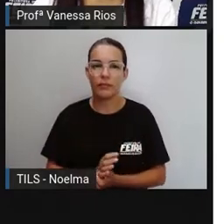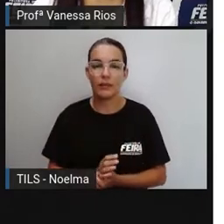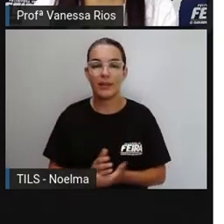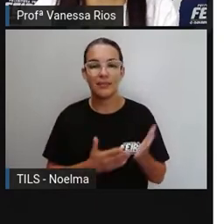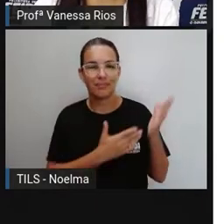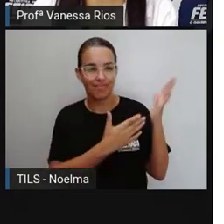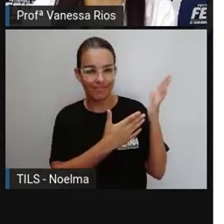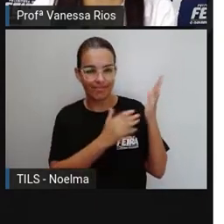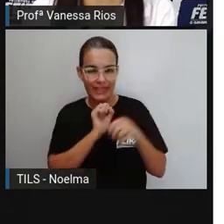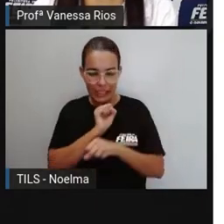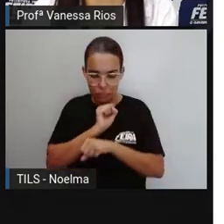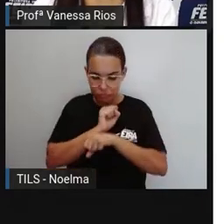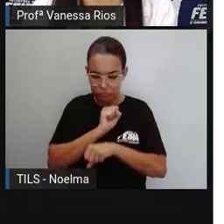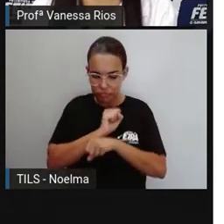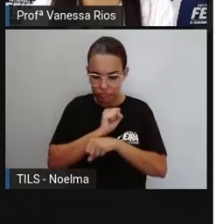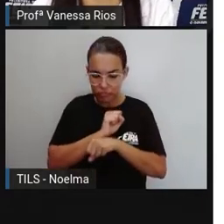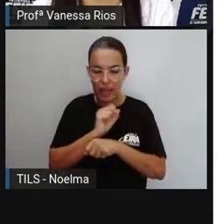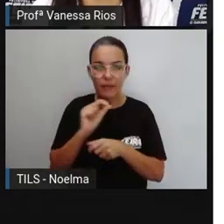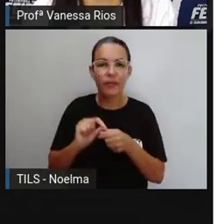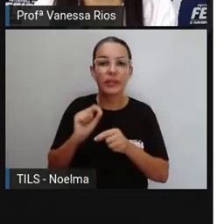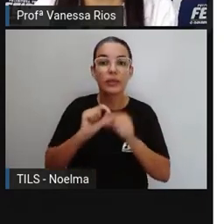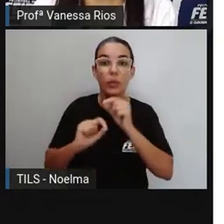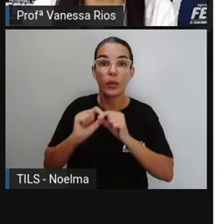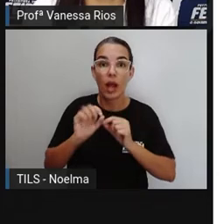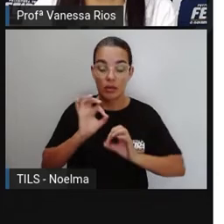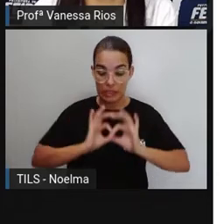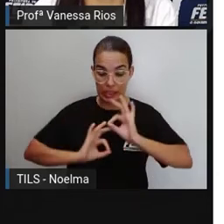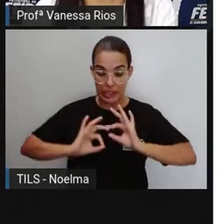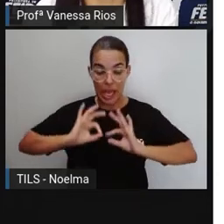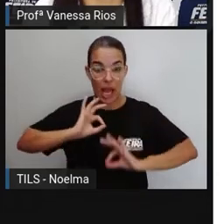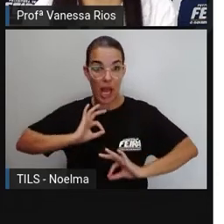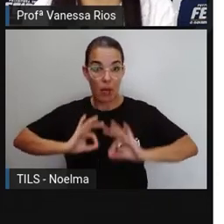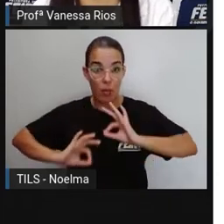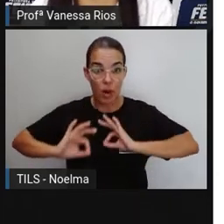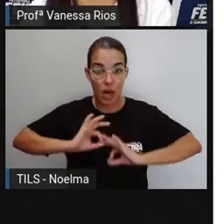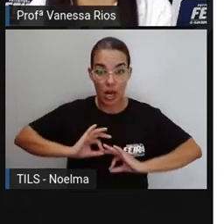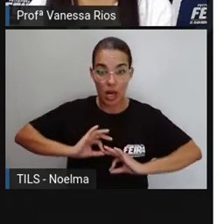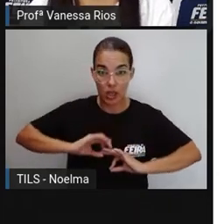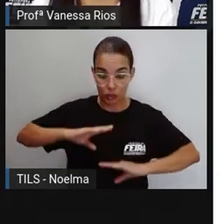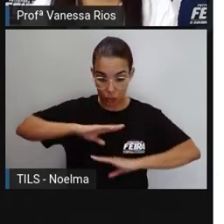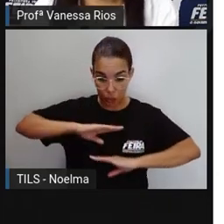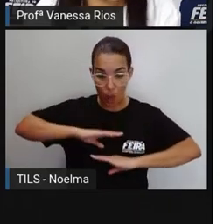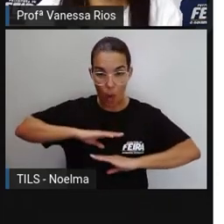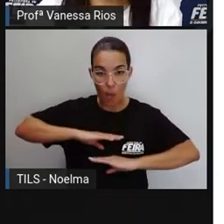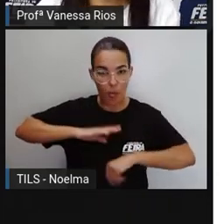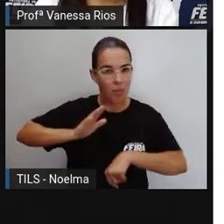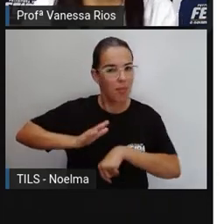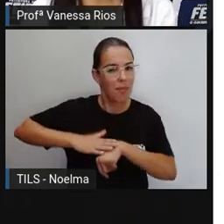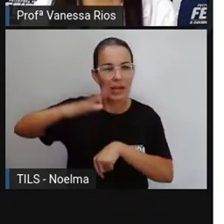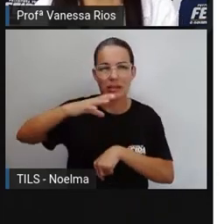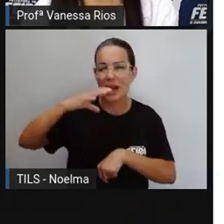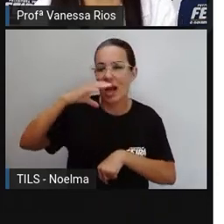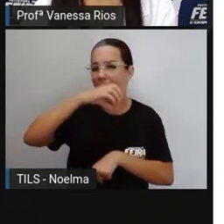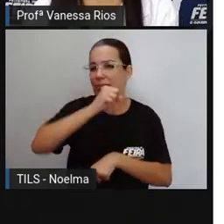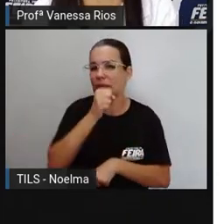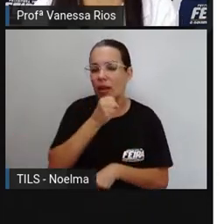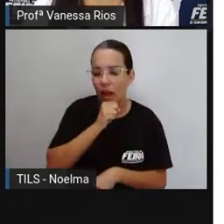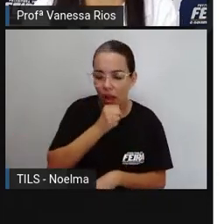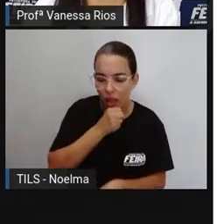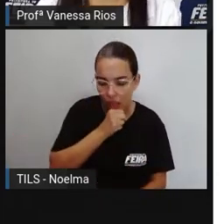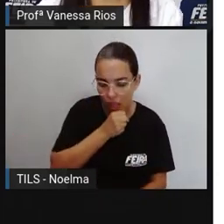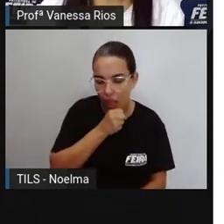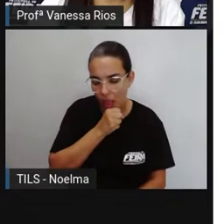Então, o sedentarismo, ele faz com que as células do nosso corpo elas envelheçam mais rápido. Pessoas